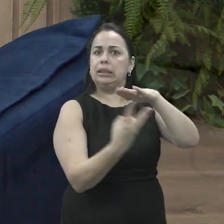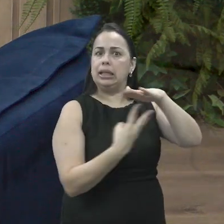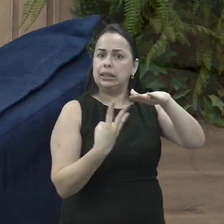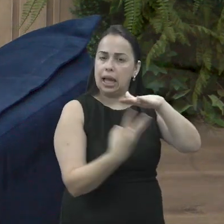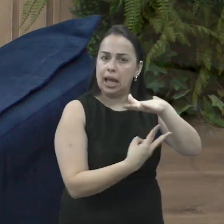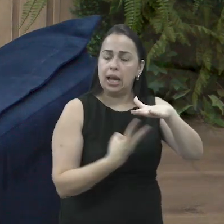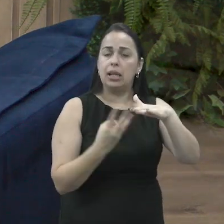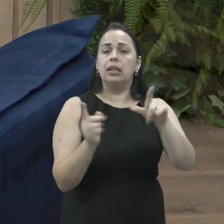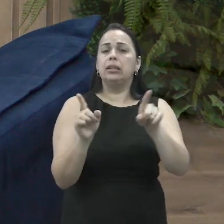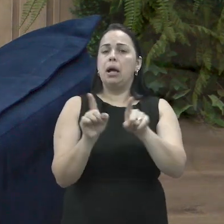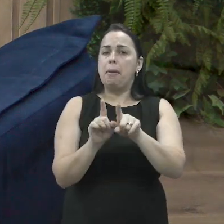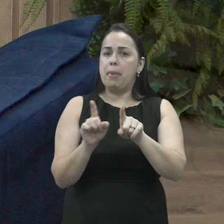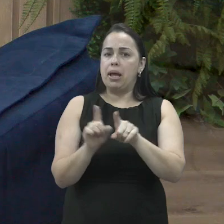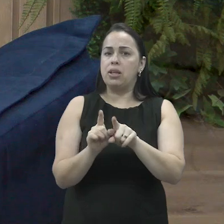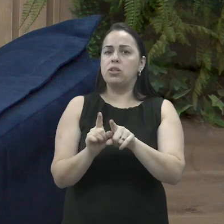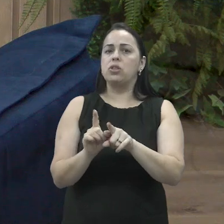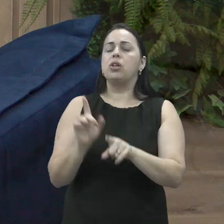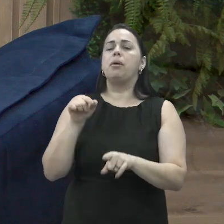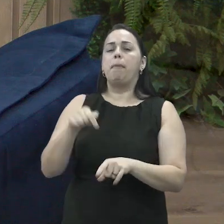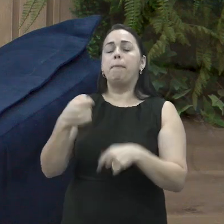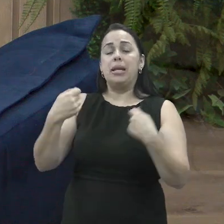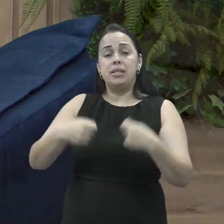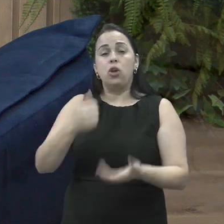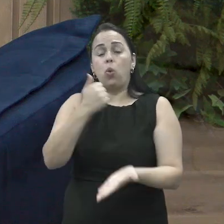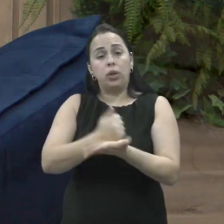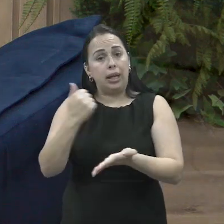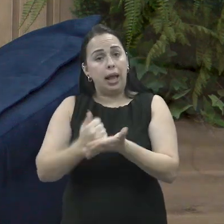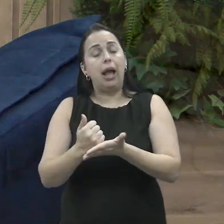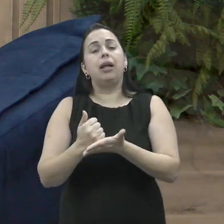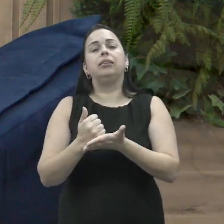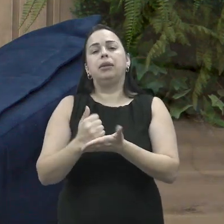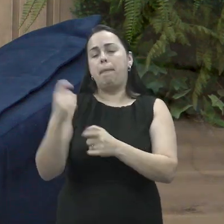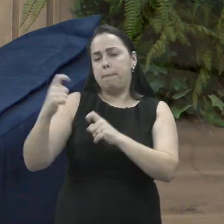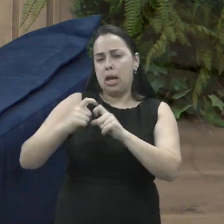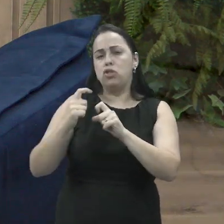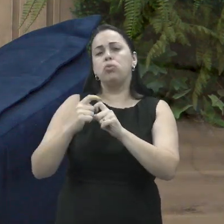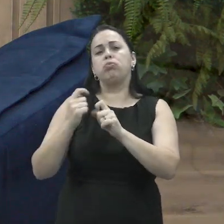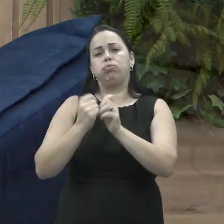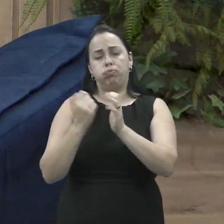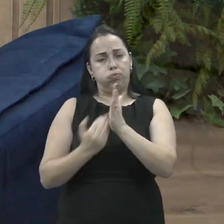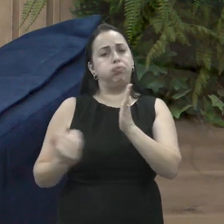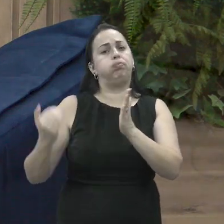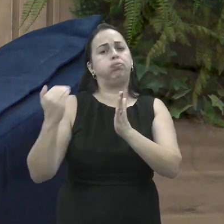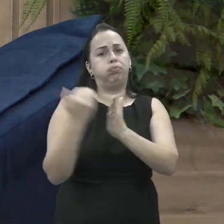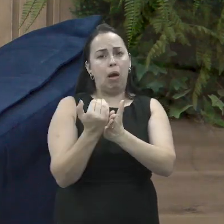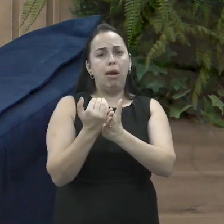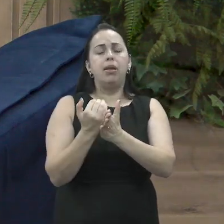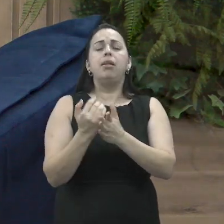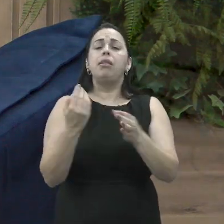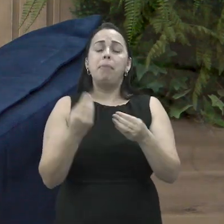várias unidades, até o crescimento das unidades para você ter mais médicos também, entendeu?